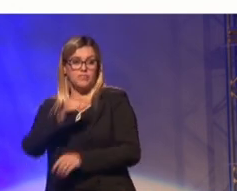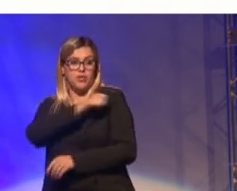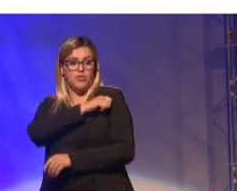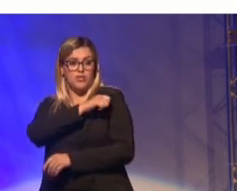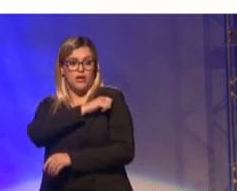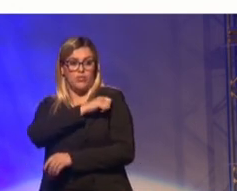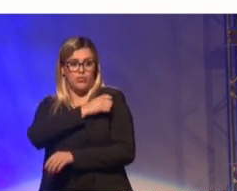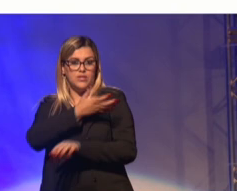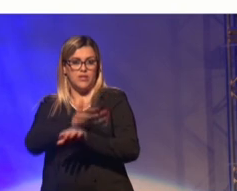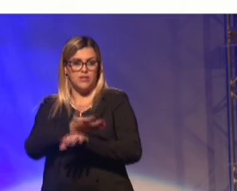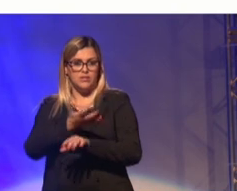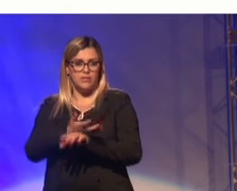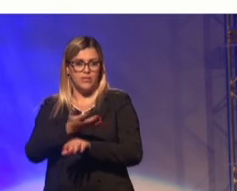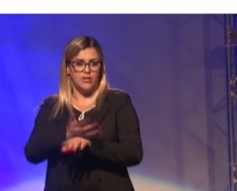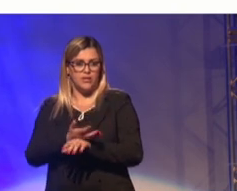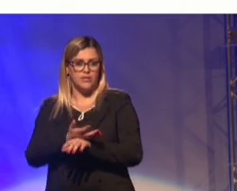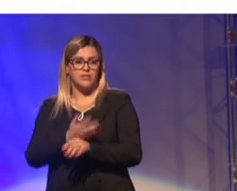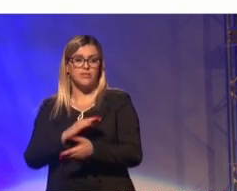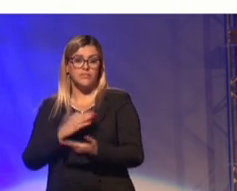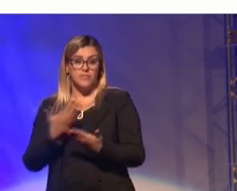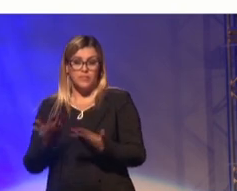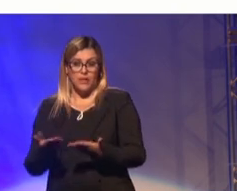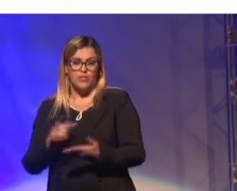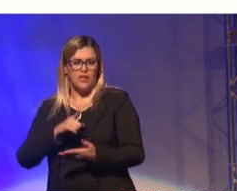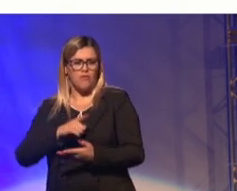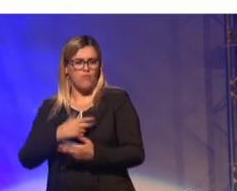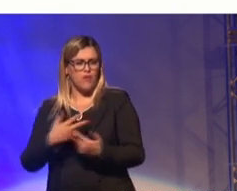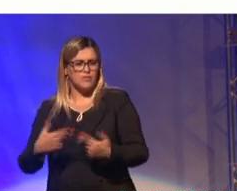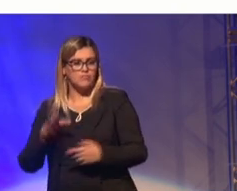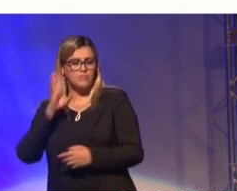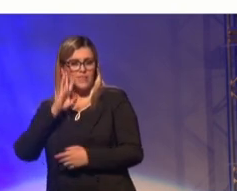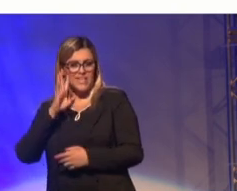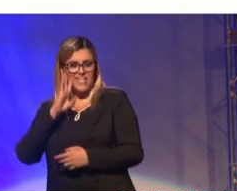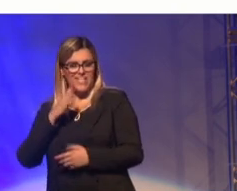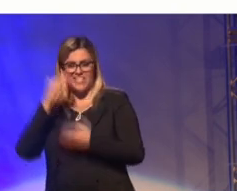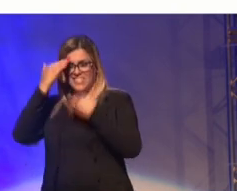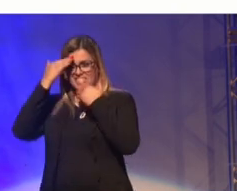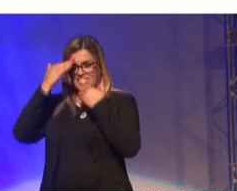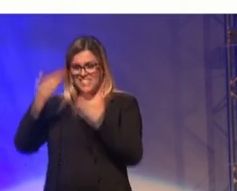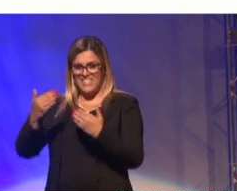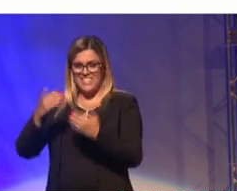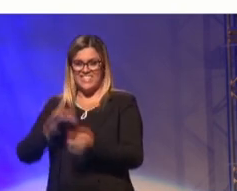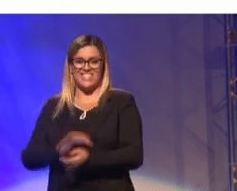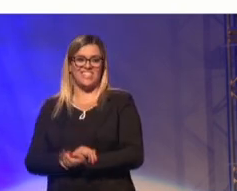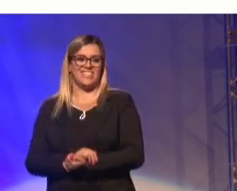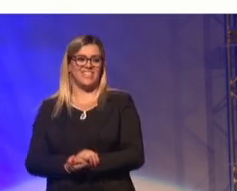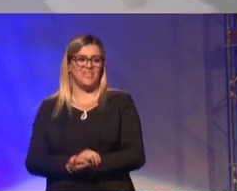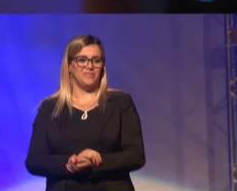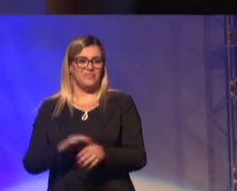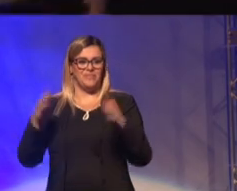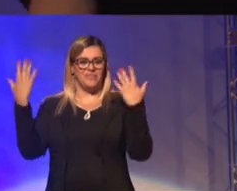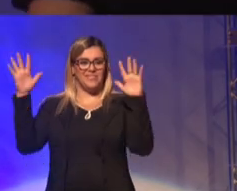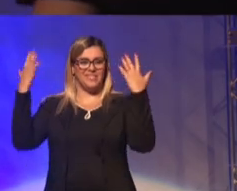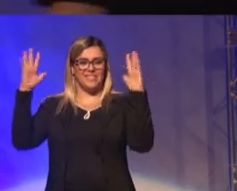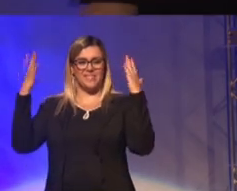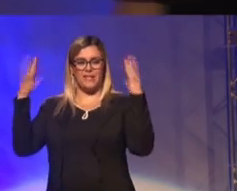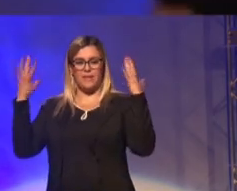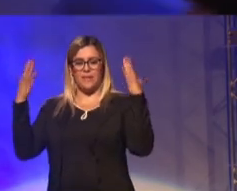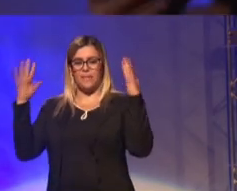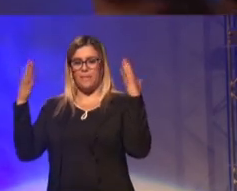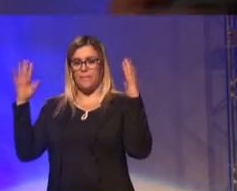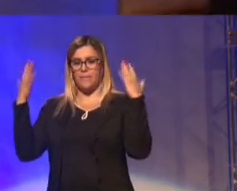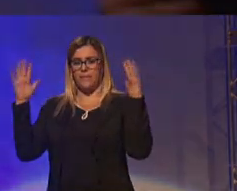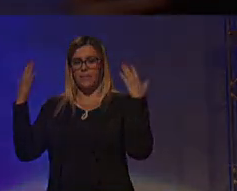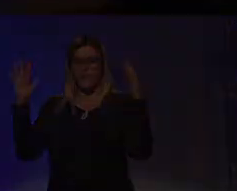da disciplina e alimentado por eles, então tem muita coisa boa lá. Muito obrigada. A gente que agradece, gente. Uma salva de palmas.